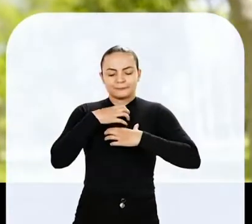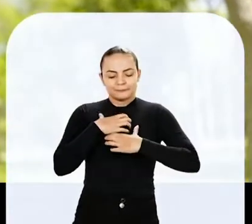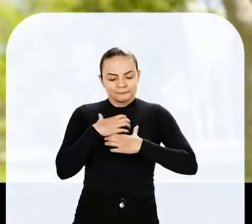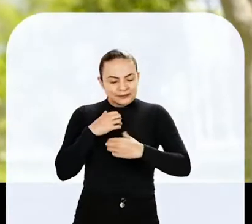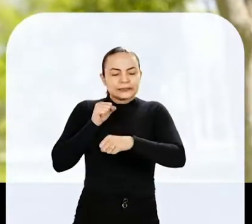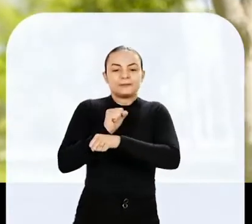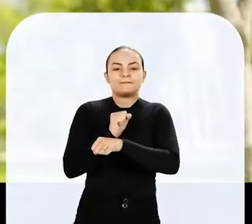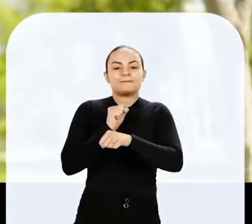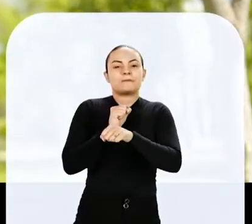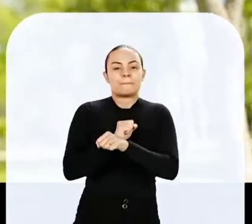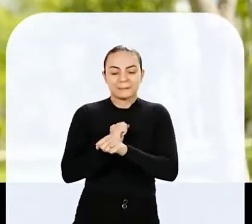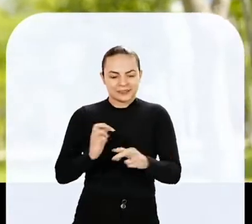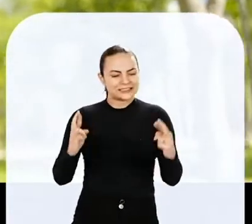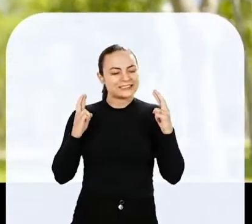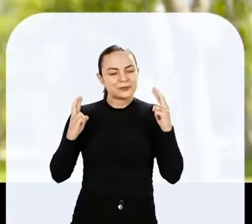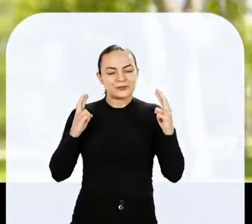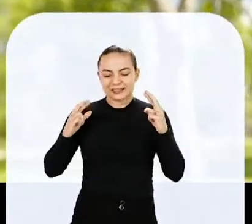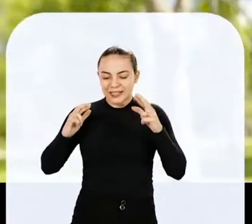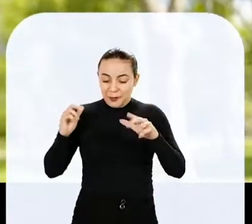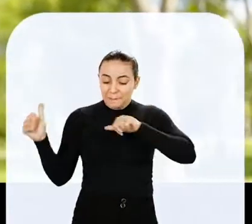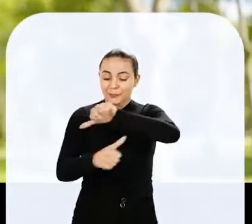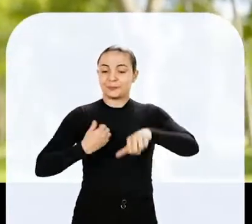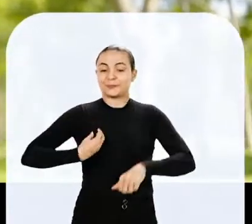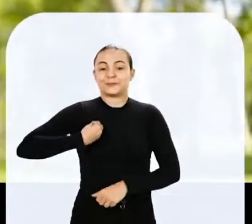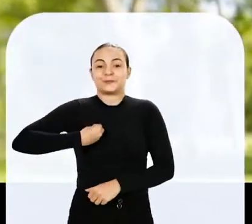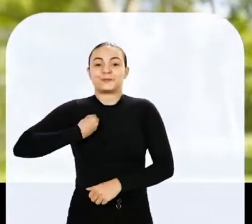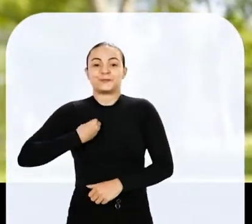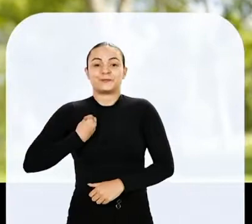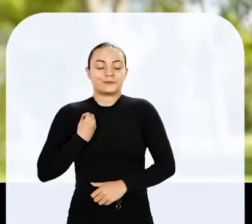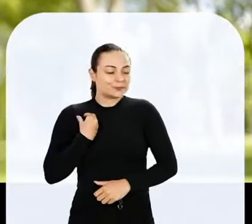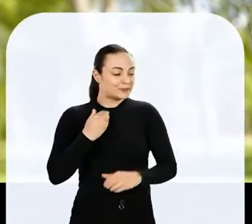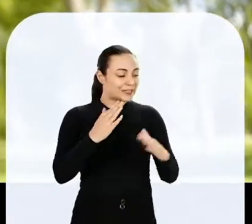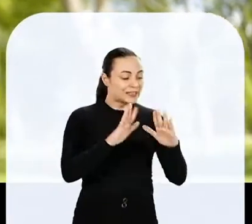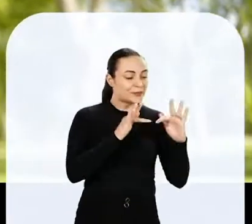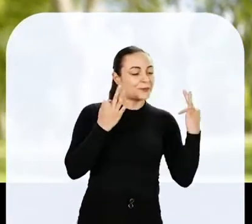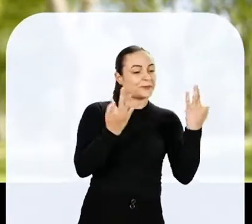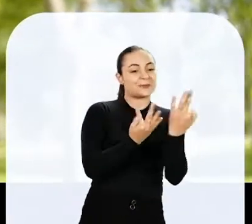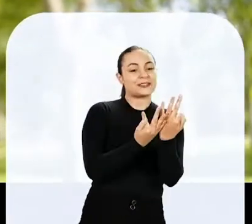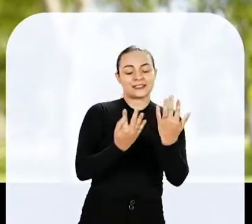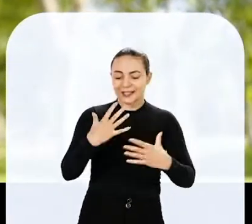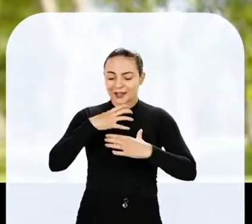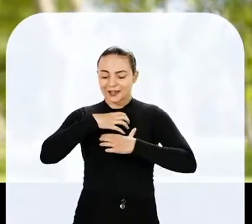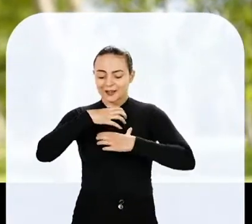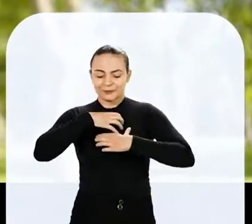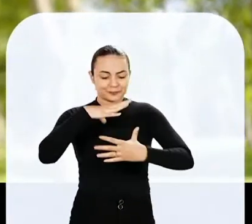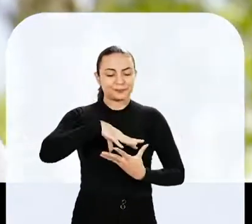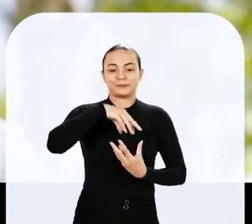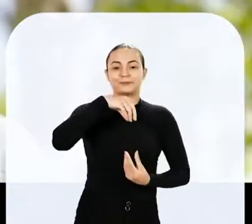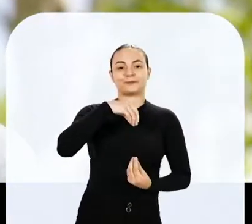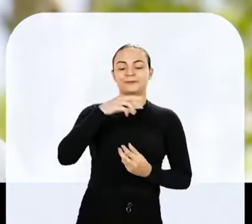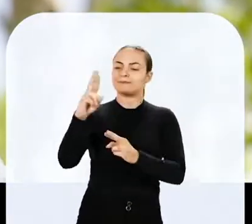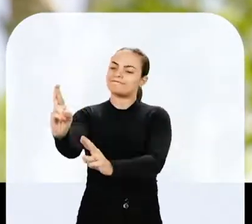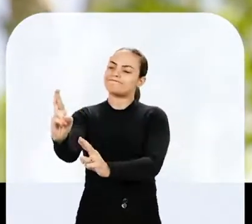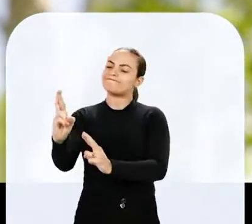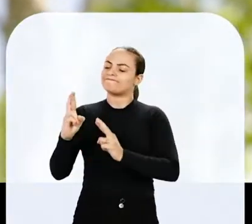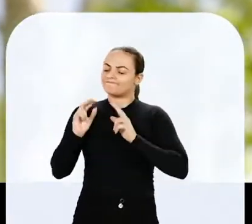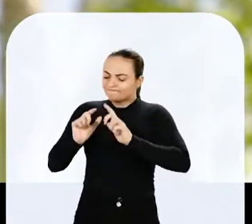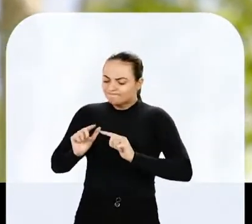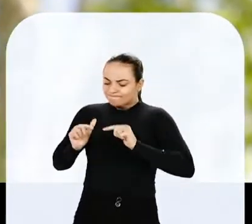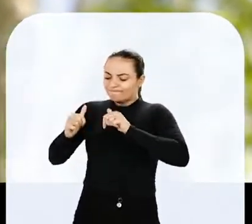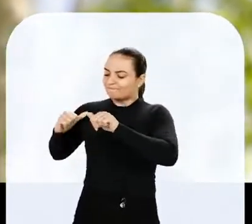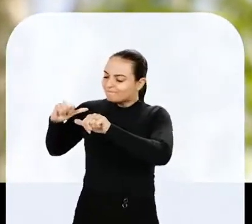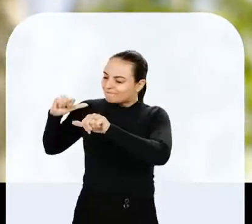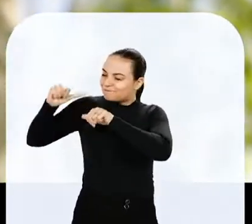A esperança é o ato de esperar algo de melhor em nossas moradas, corações, mentes e vidas. A esperança precisa